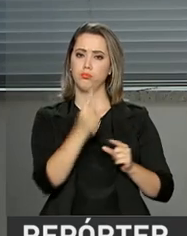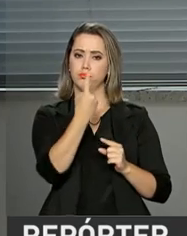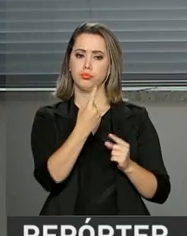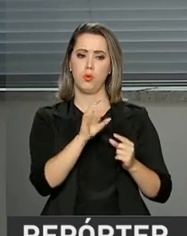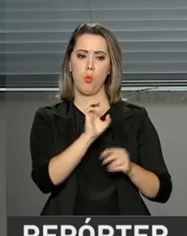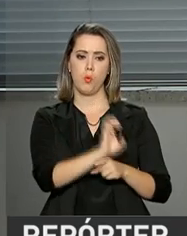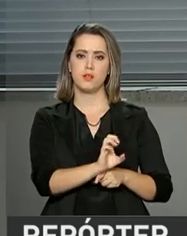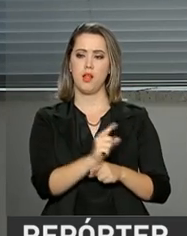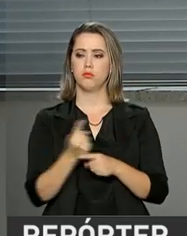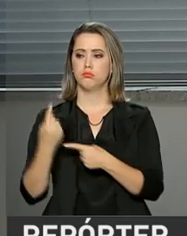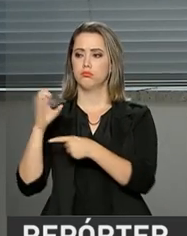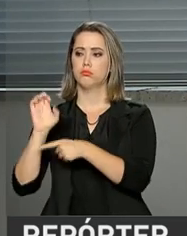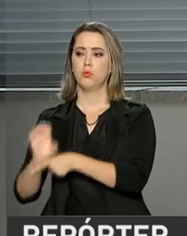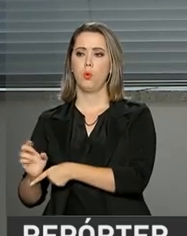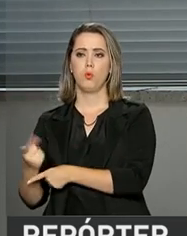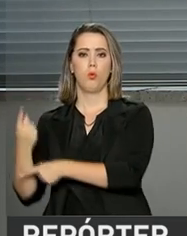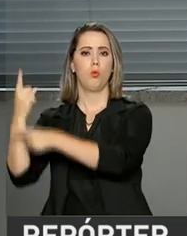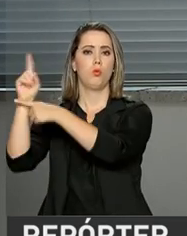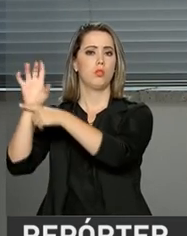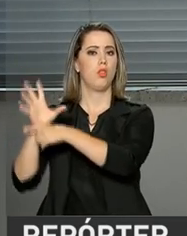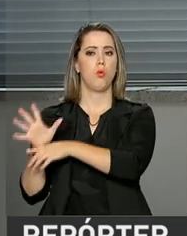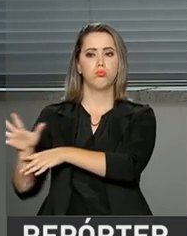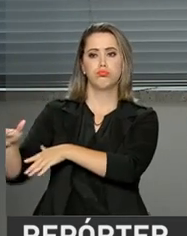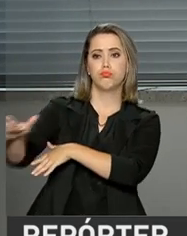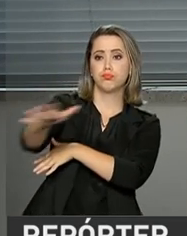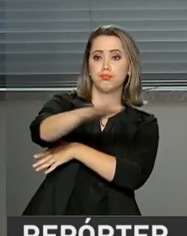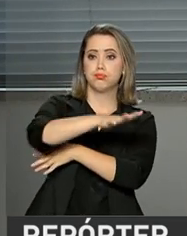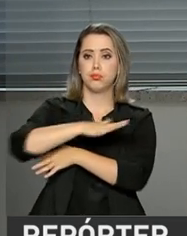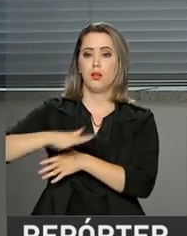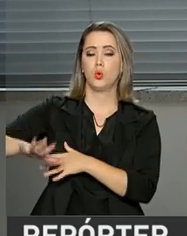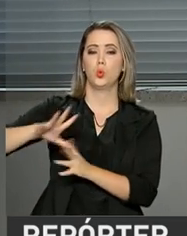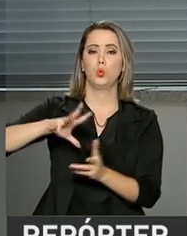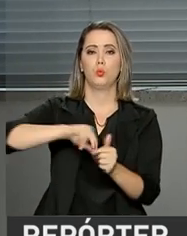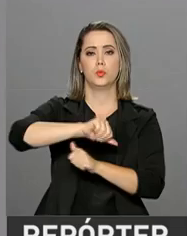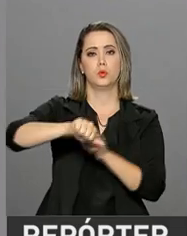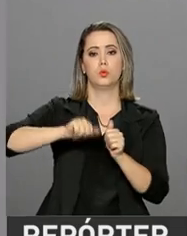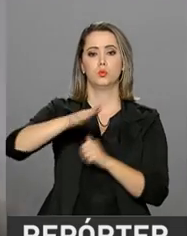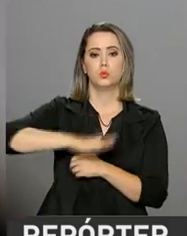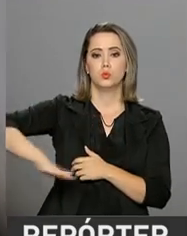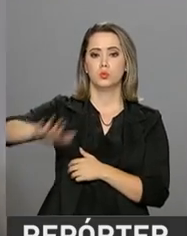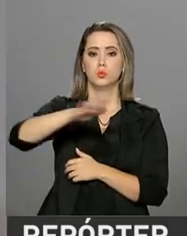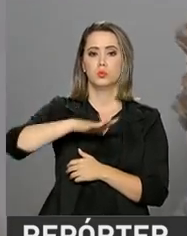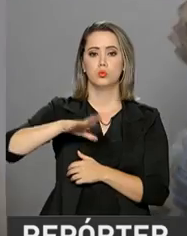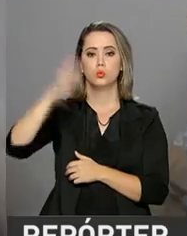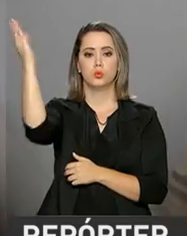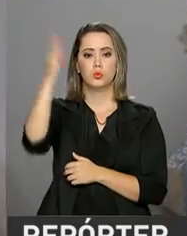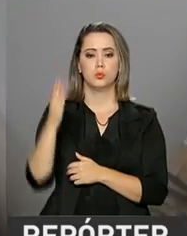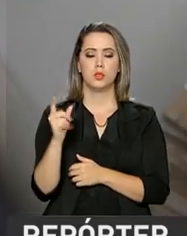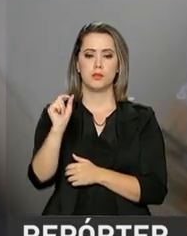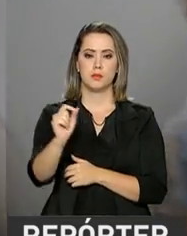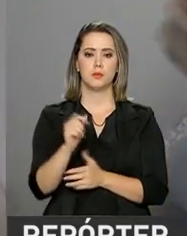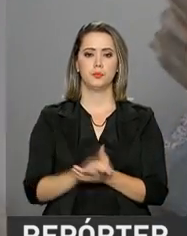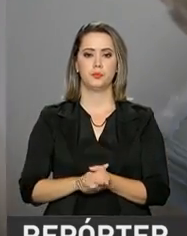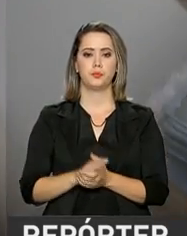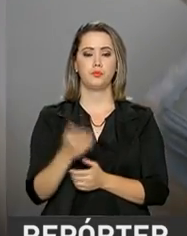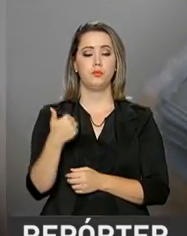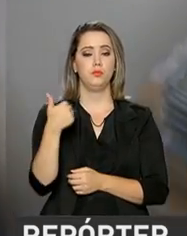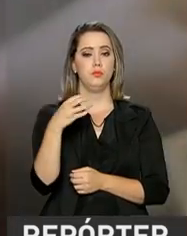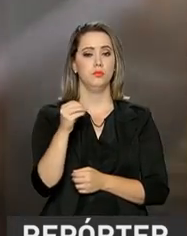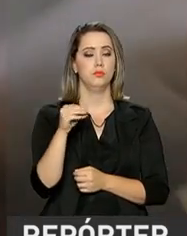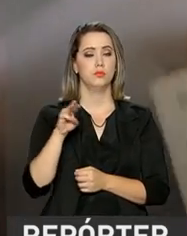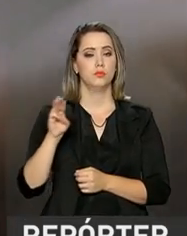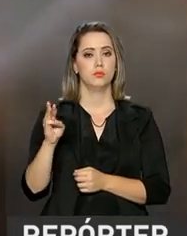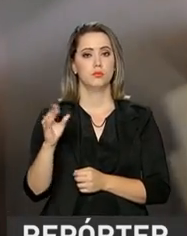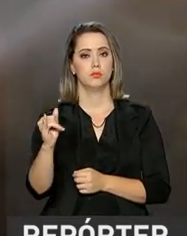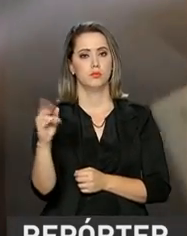unidade para passar a ter uma visão Global dos créditos das autarquias e Fundações públicas federais quase metade do montante de R 100 bilhões